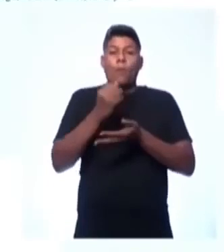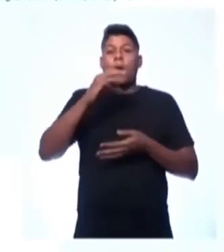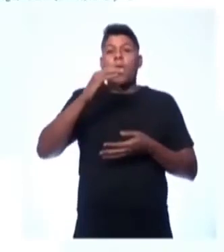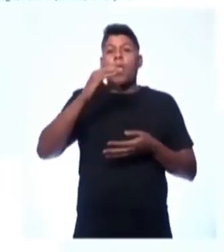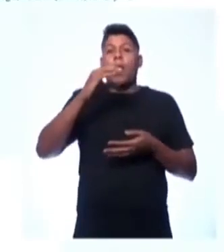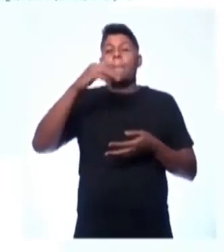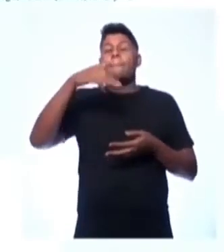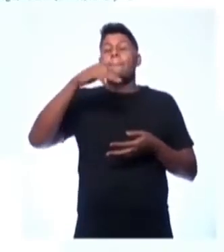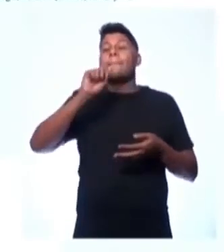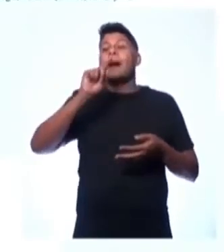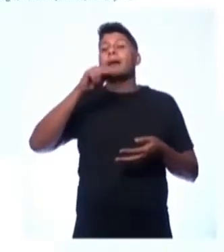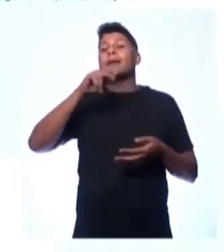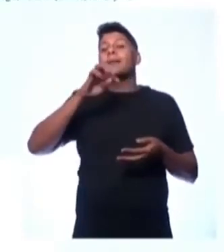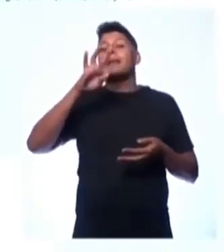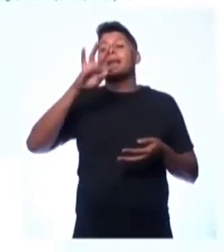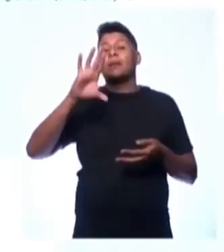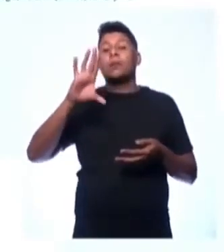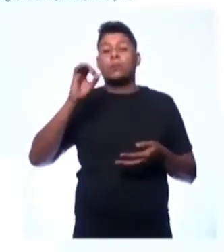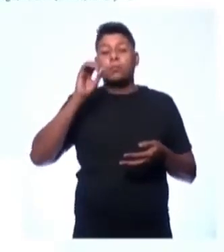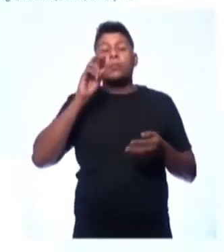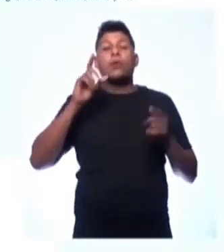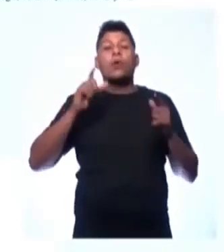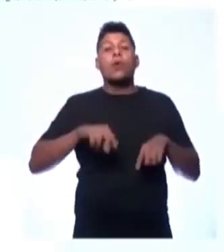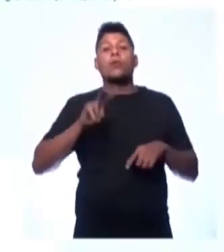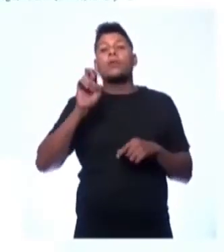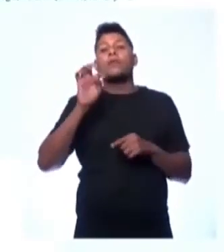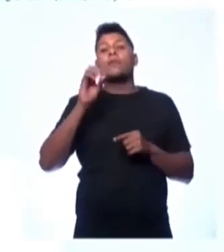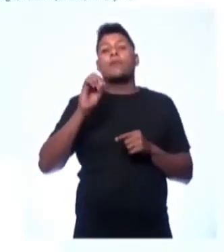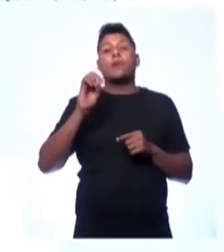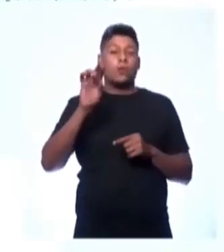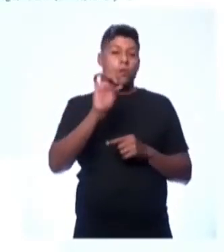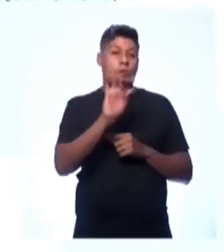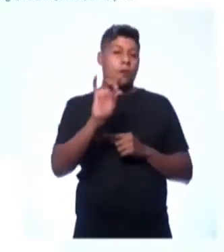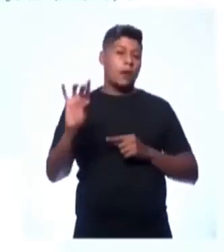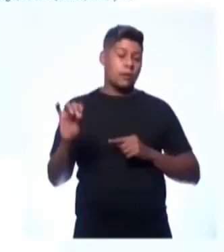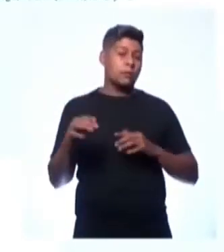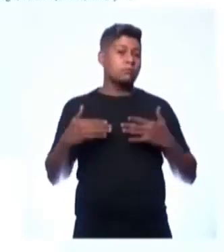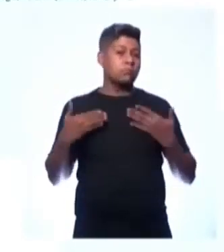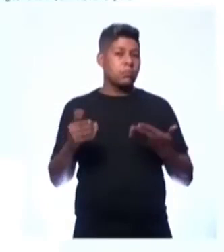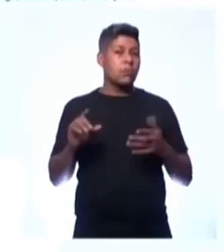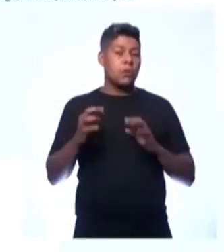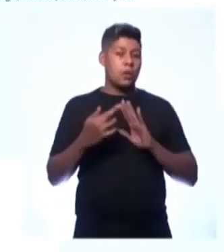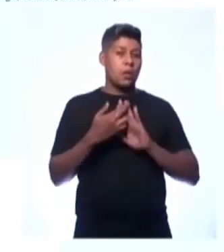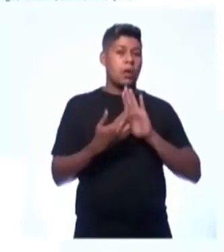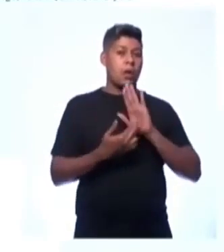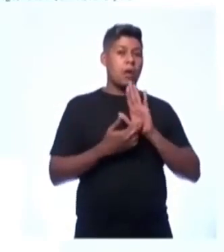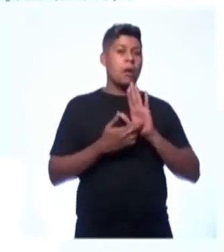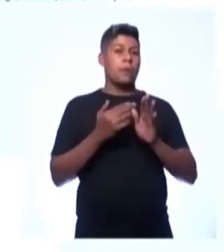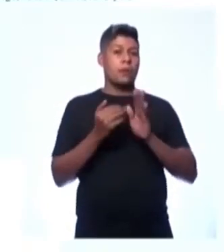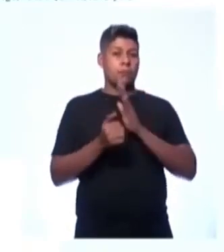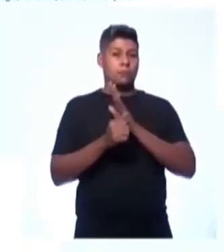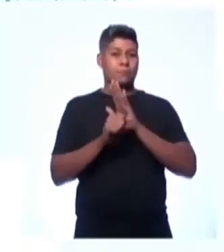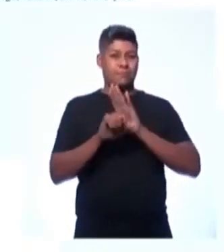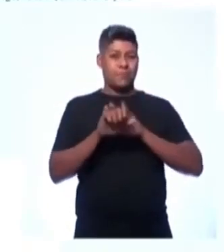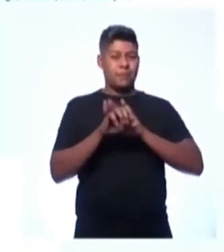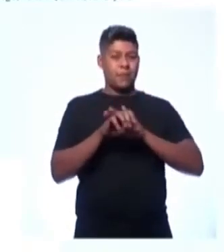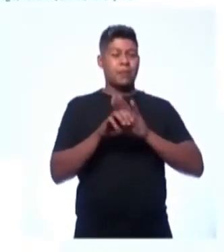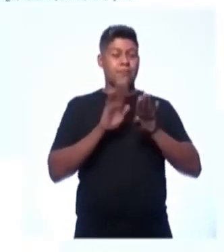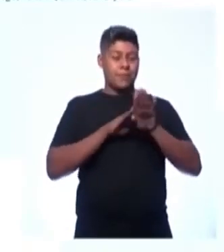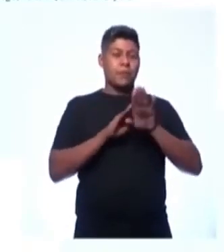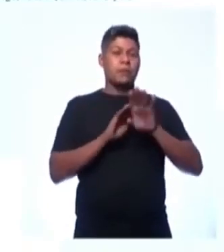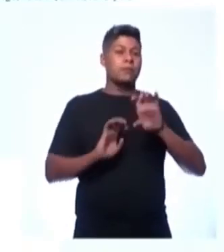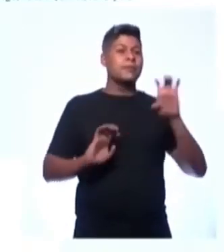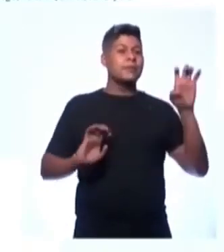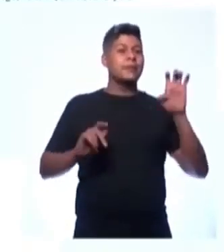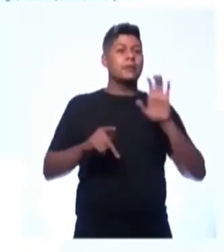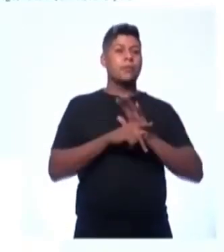da corrente elétrica. Vai ter que verificar onde está o vetor força em cada parte da Inspira, né? E aí aplicar a regra da mão esquerda. E verificar a tendência